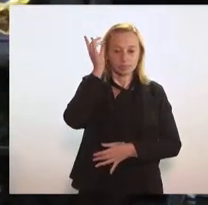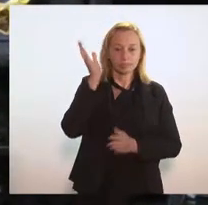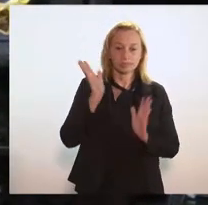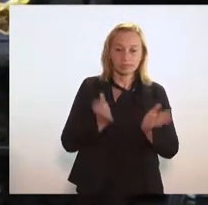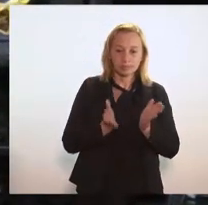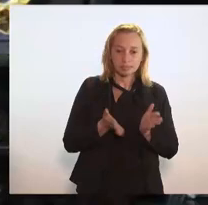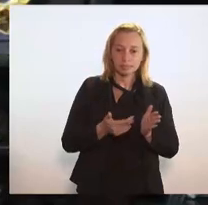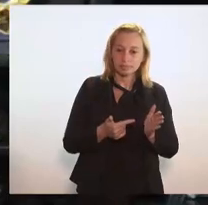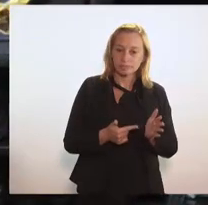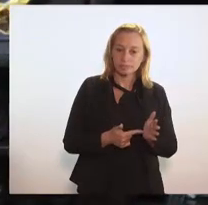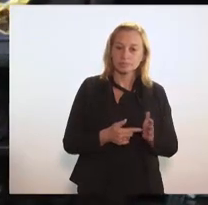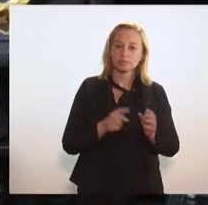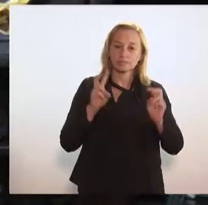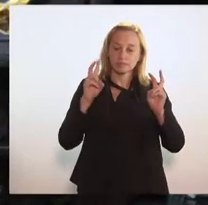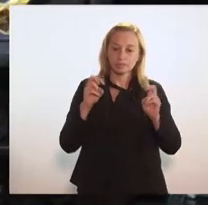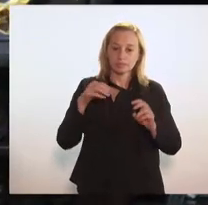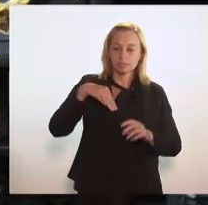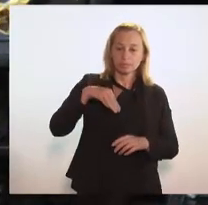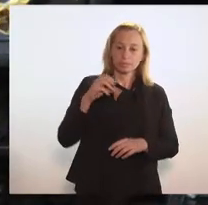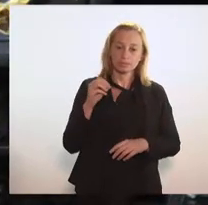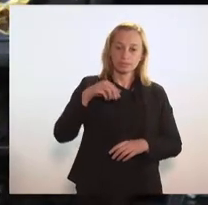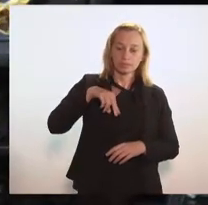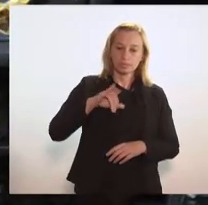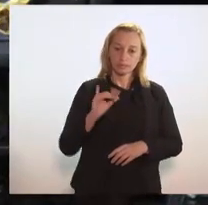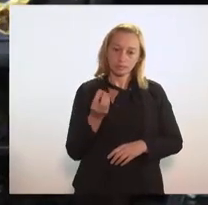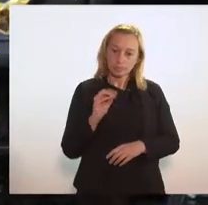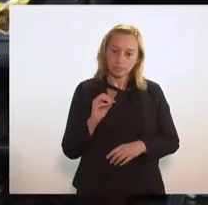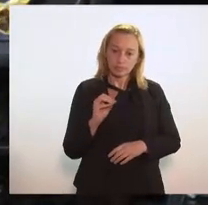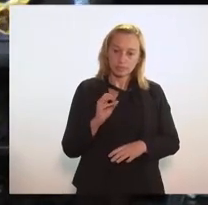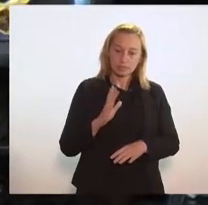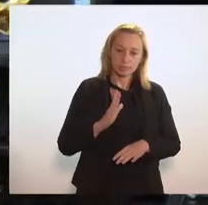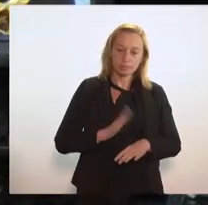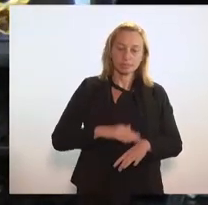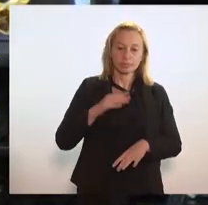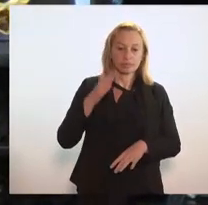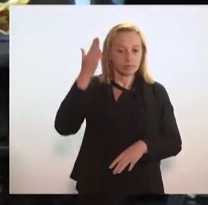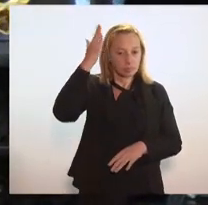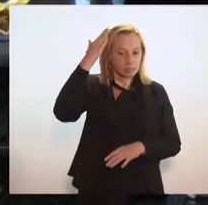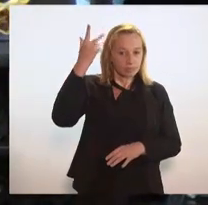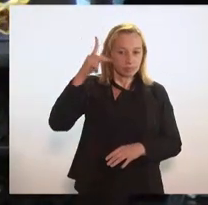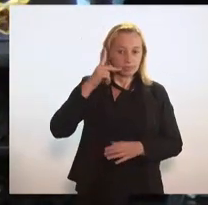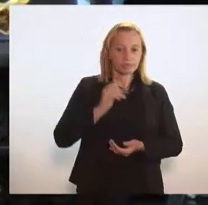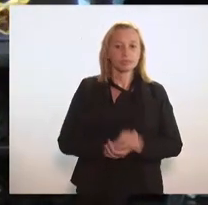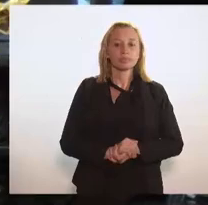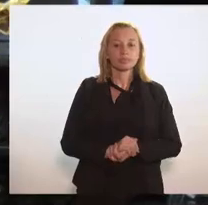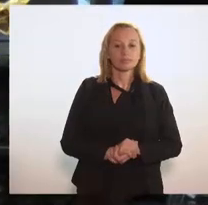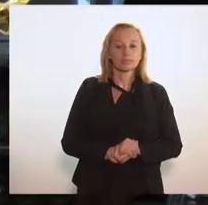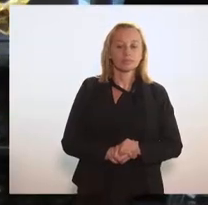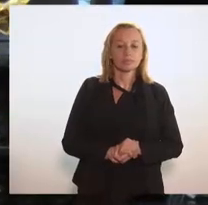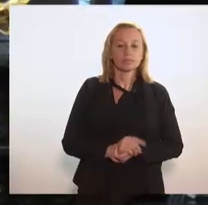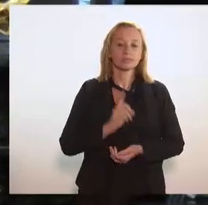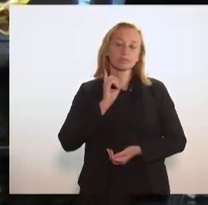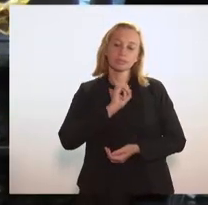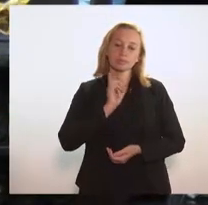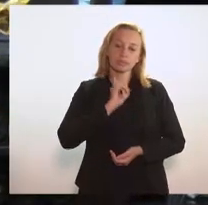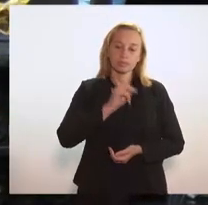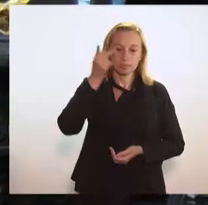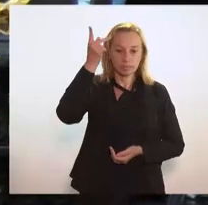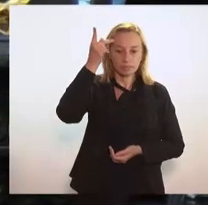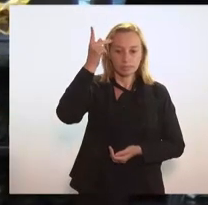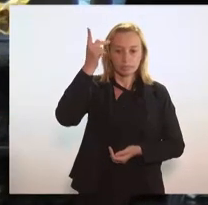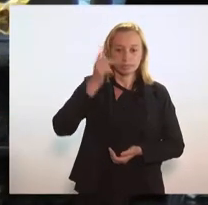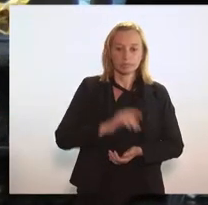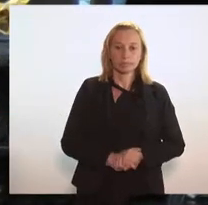uma questão de Moinho aqui é mais é Paraná Minas Gerais e São